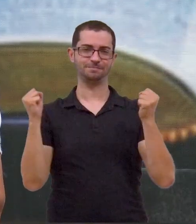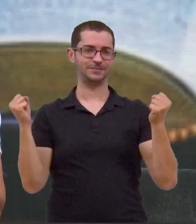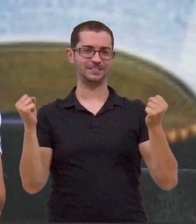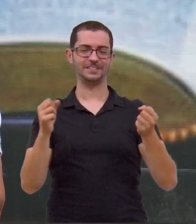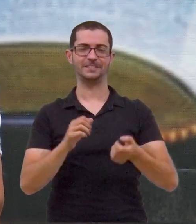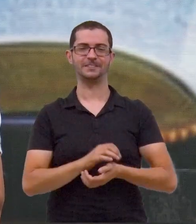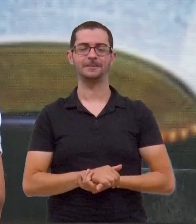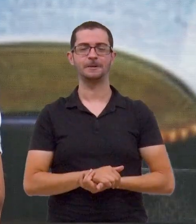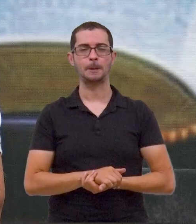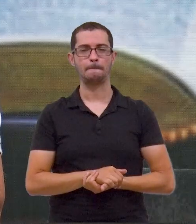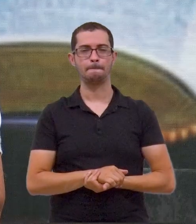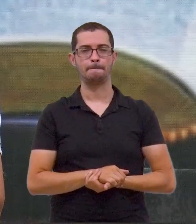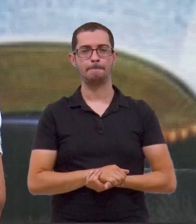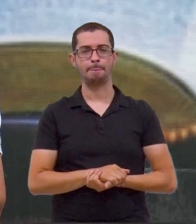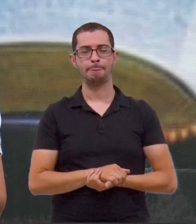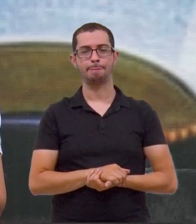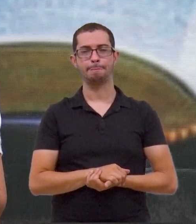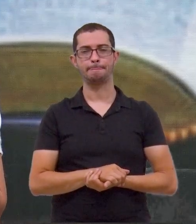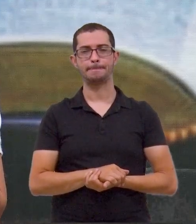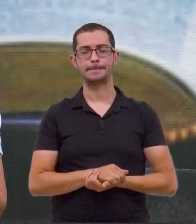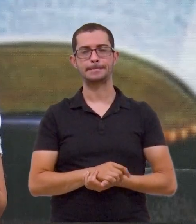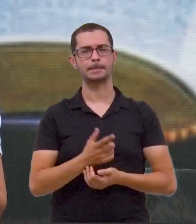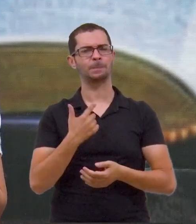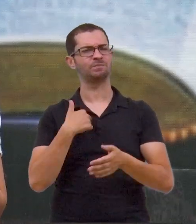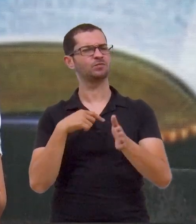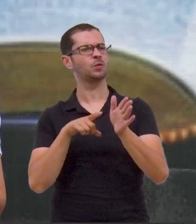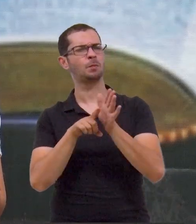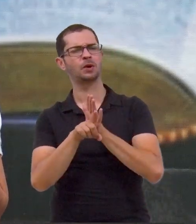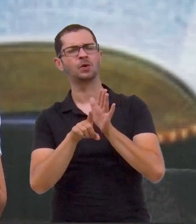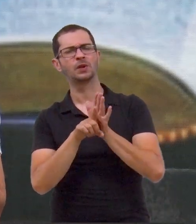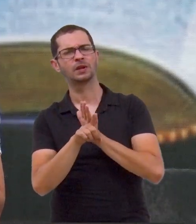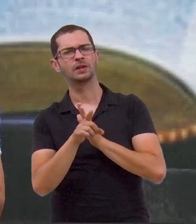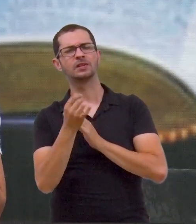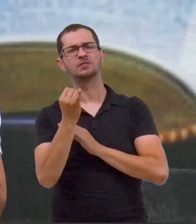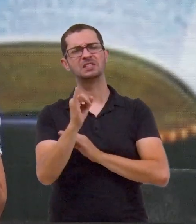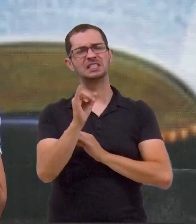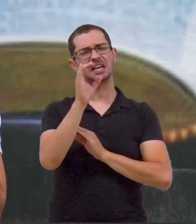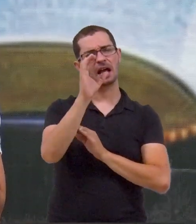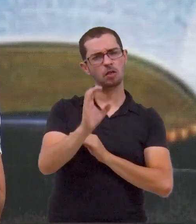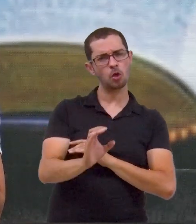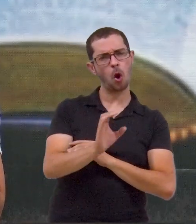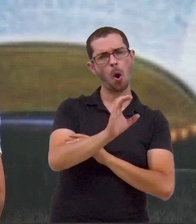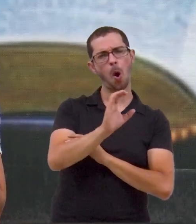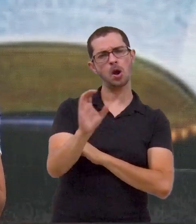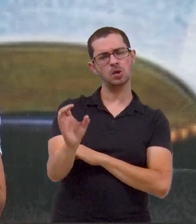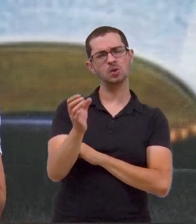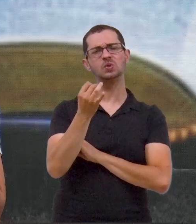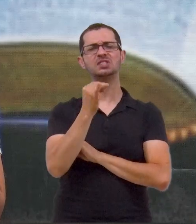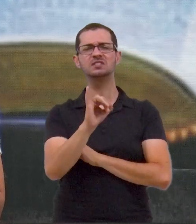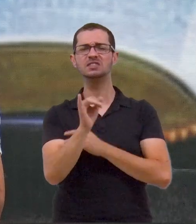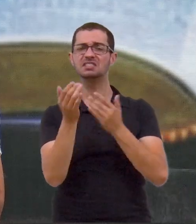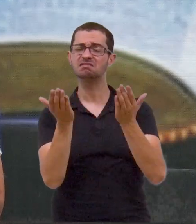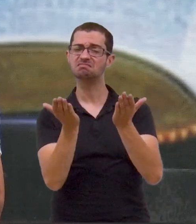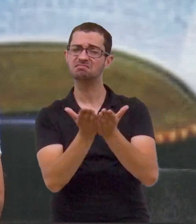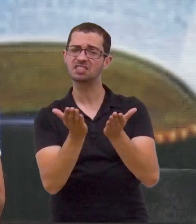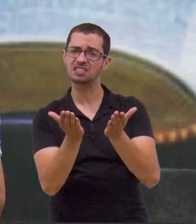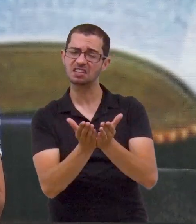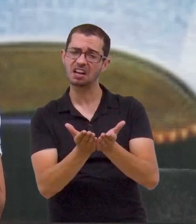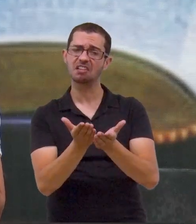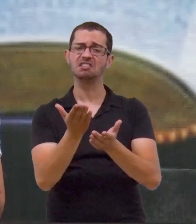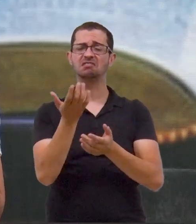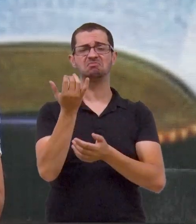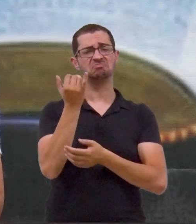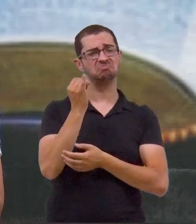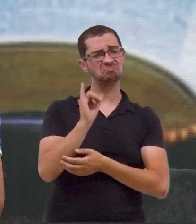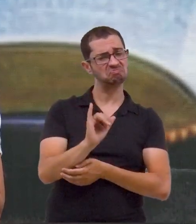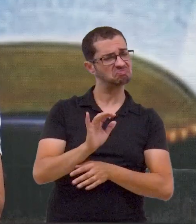Eu não estou perguntando qual é a sua comunidade, se você é católico, se você é evangélico, se você é protestante,